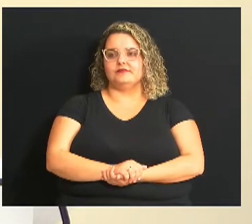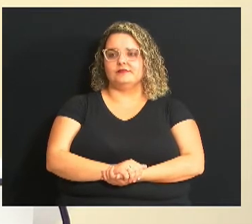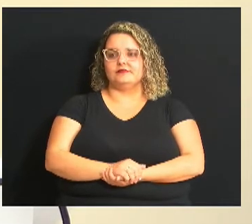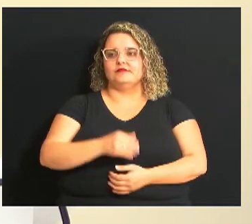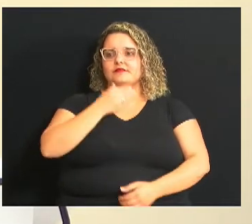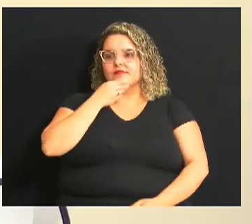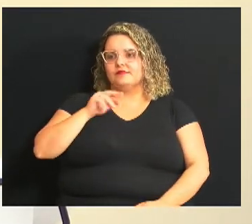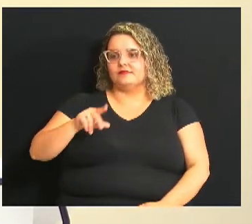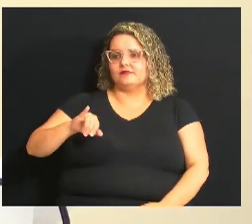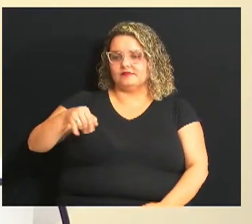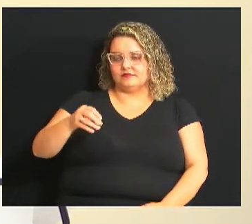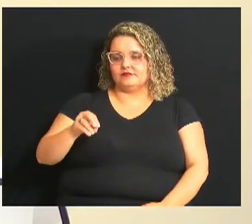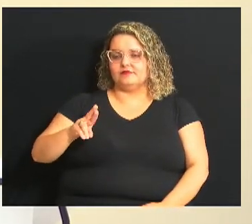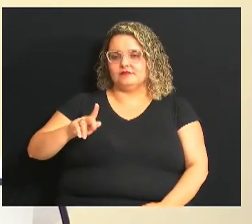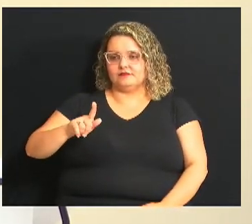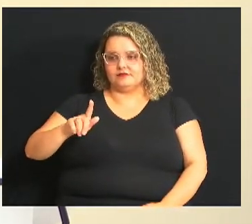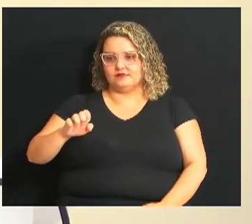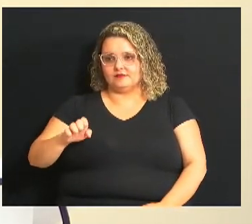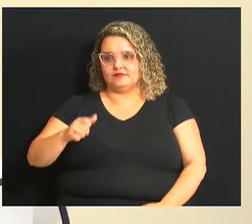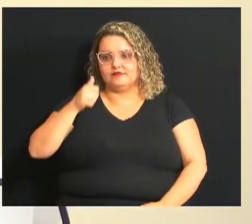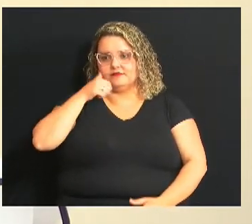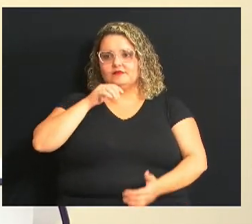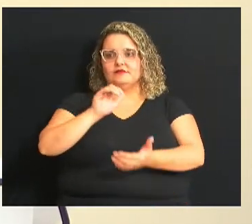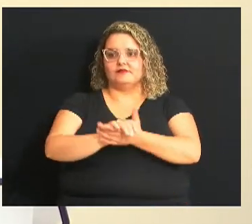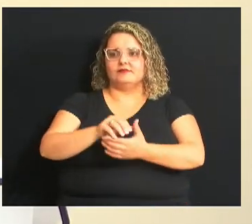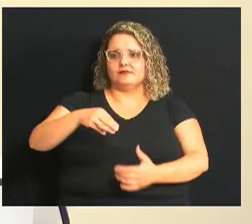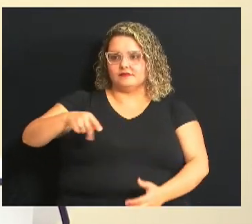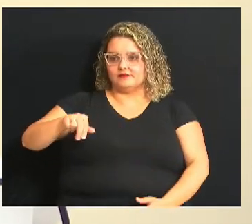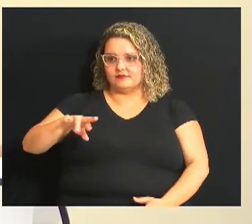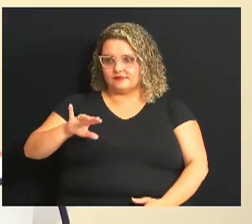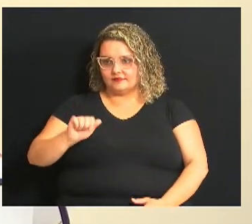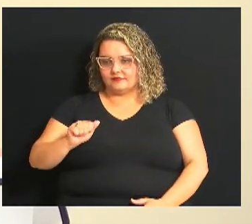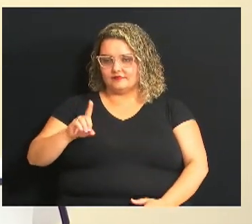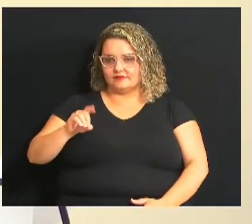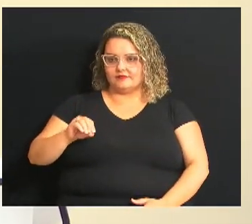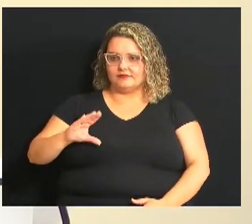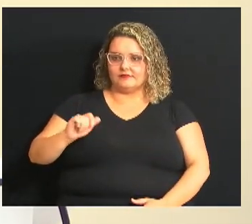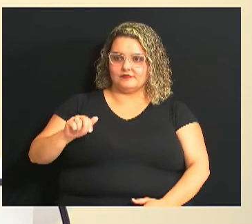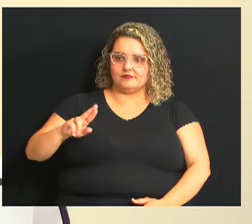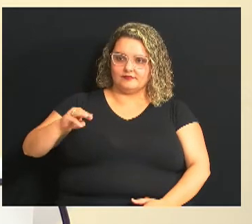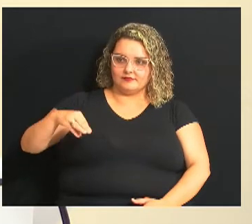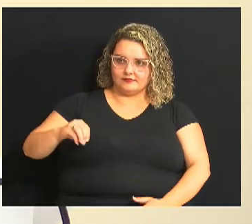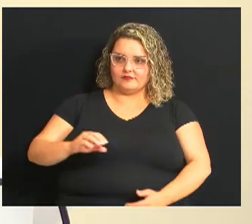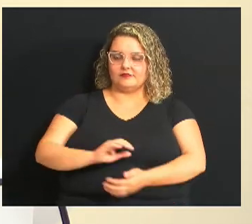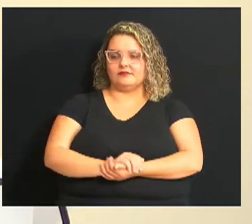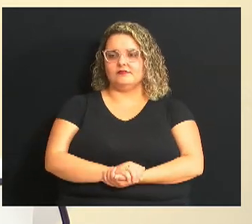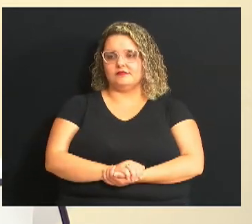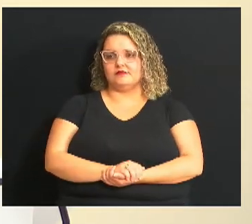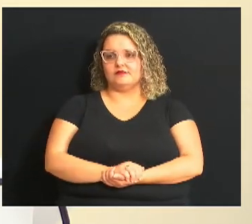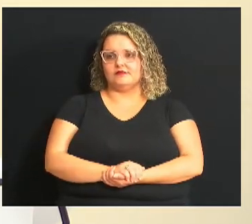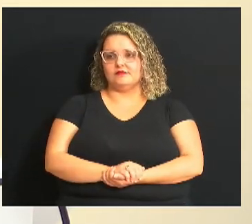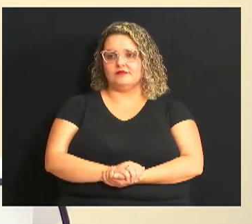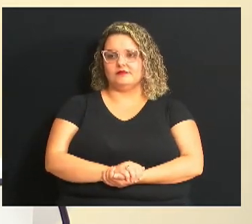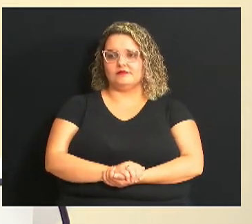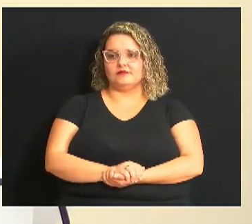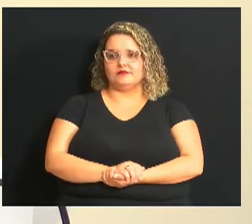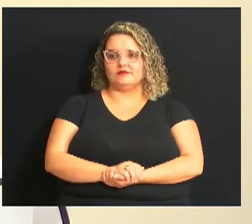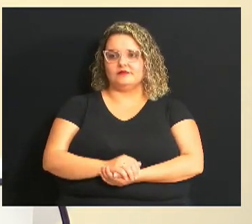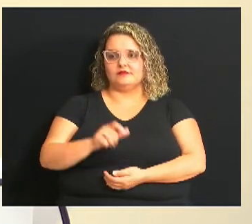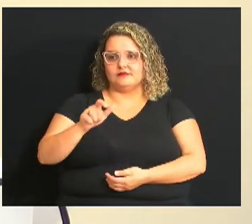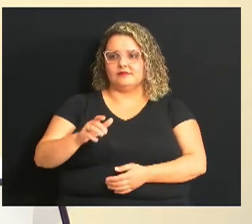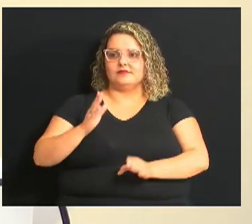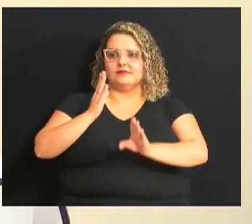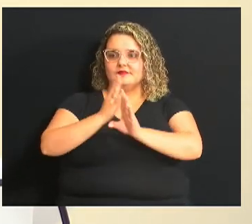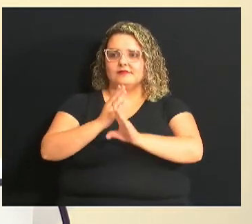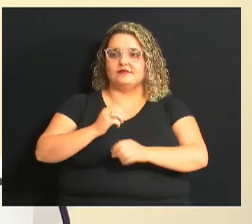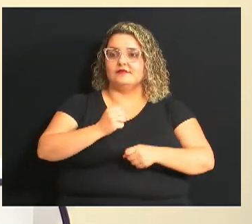Jorge, minha esposa Maria do Carmo, e uma pessoa que eu encontrei aqui depois de